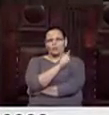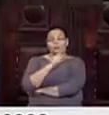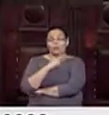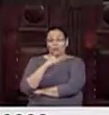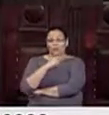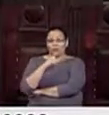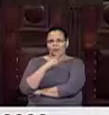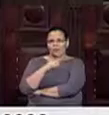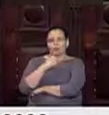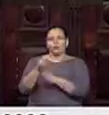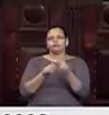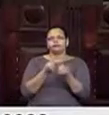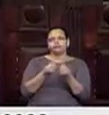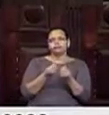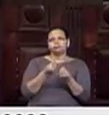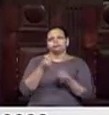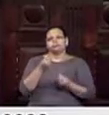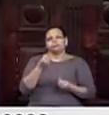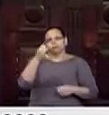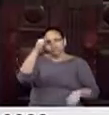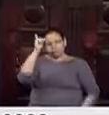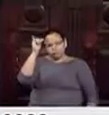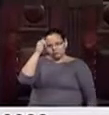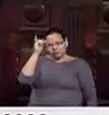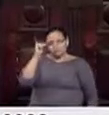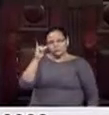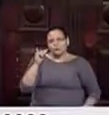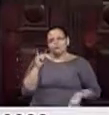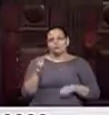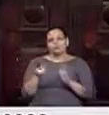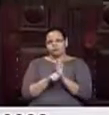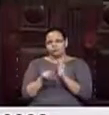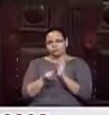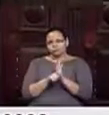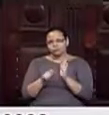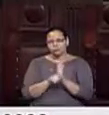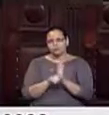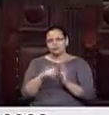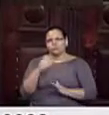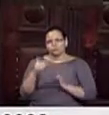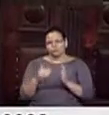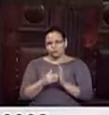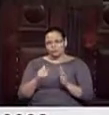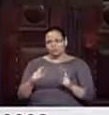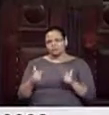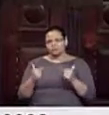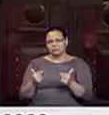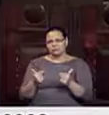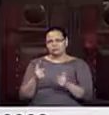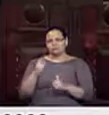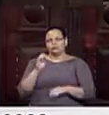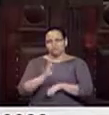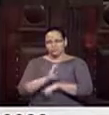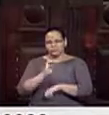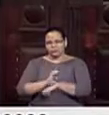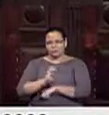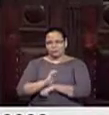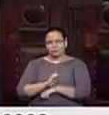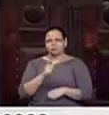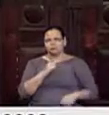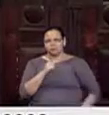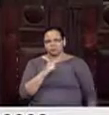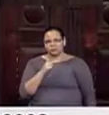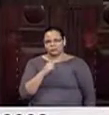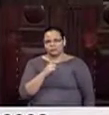com a prevenção das drogas. Portanto, toda e qualquer ação que o Estado tenha